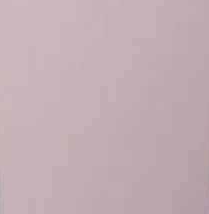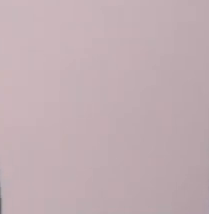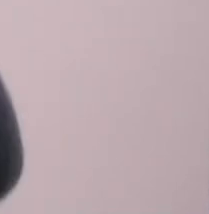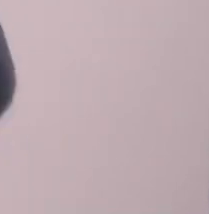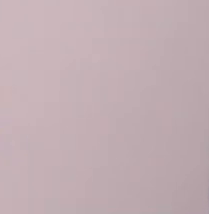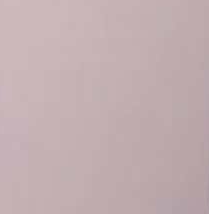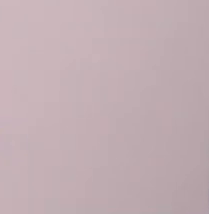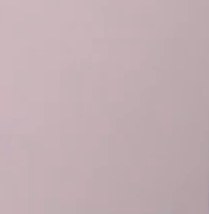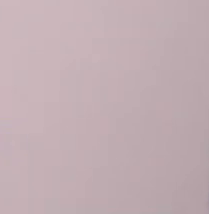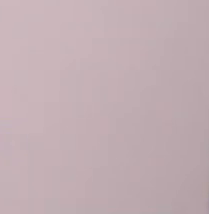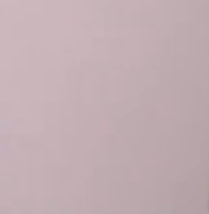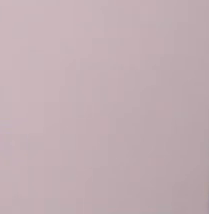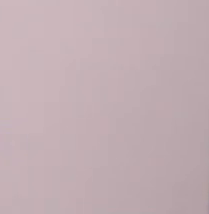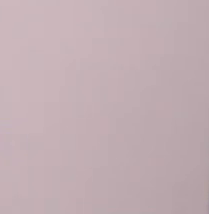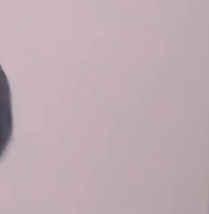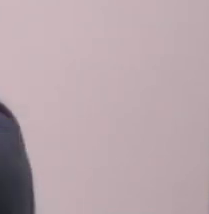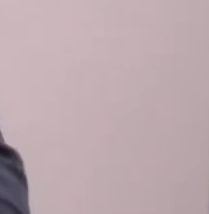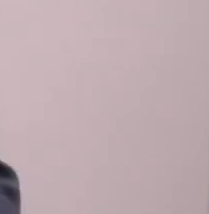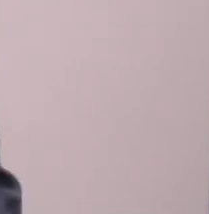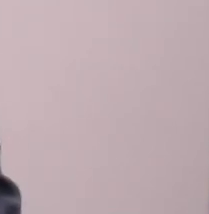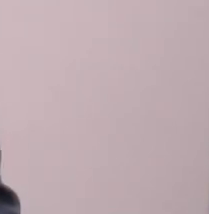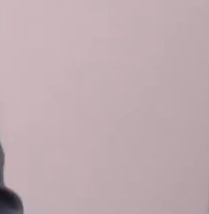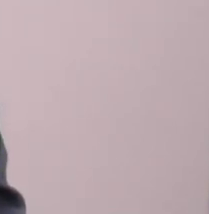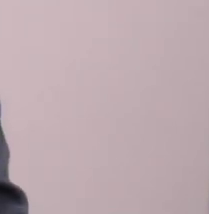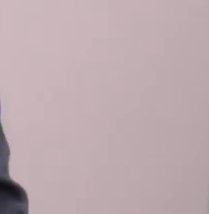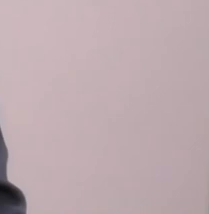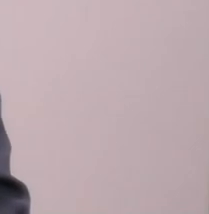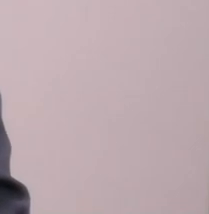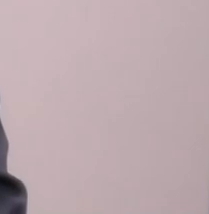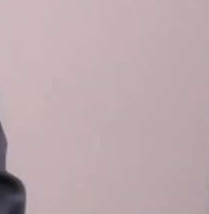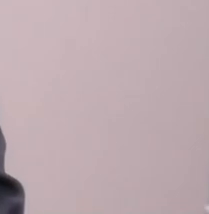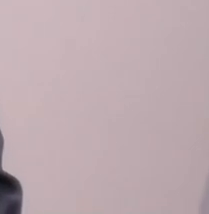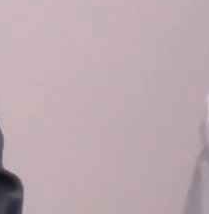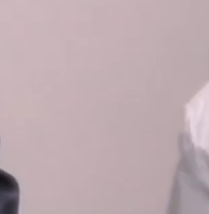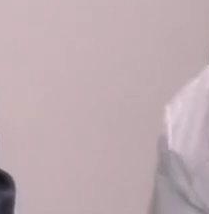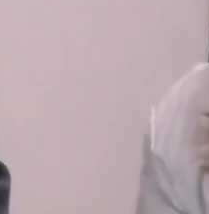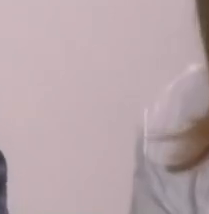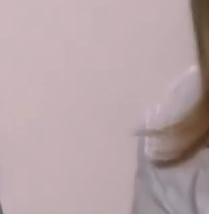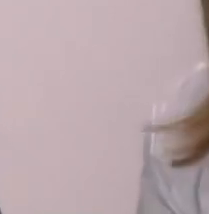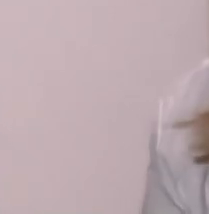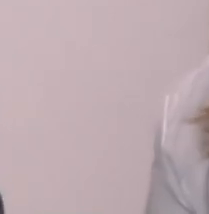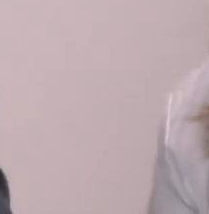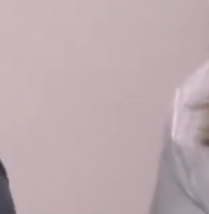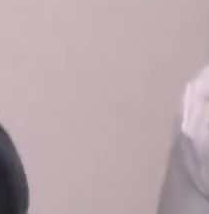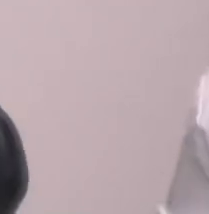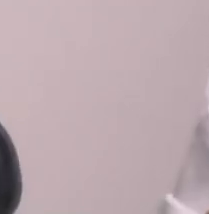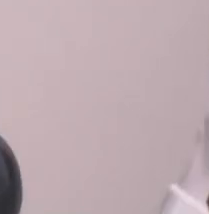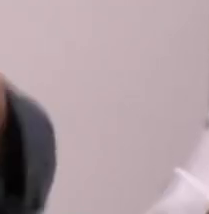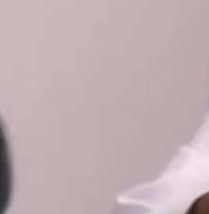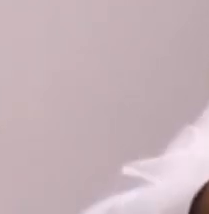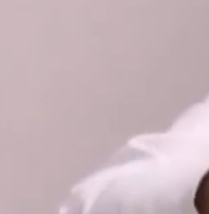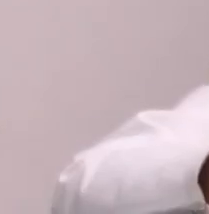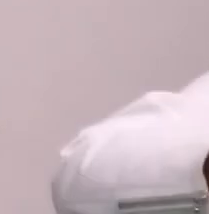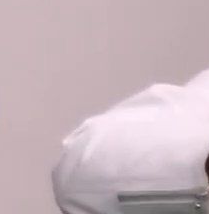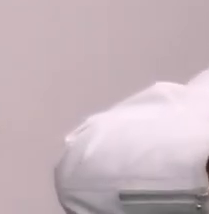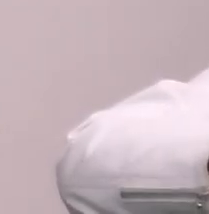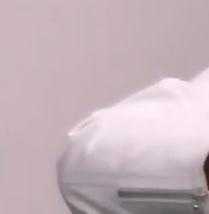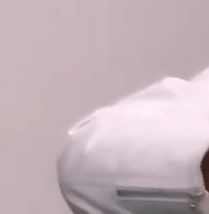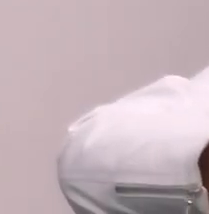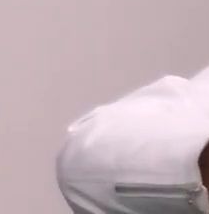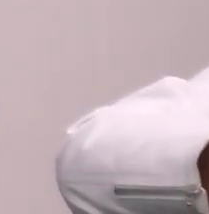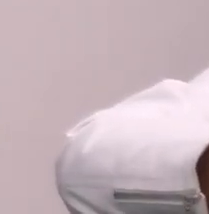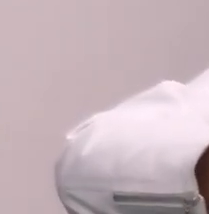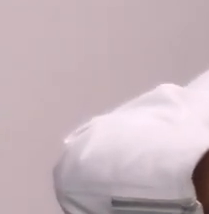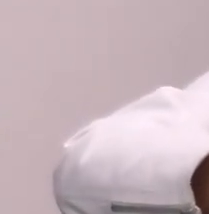da UERJ. Isso significa que para cada 5 alunos da UERJ, a UERJ oferece uma bolsa própria, que